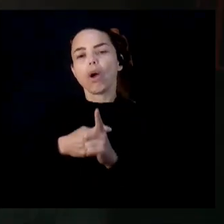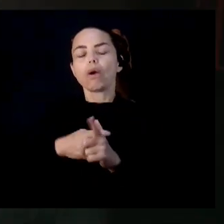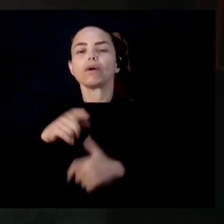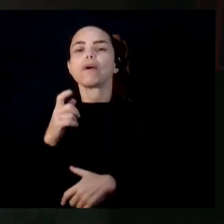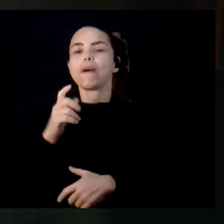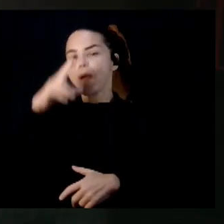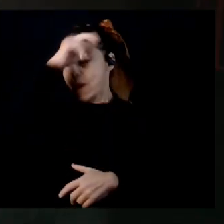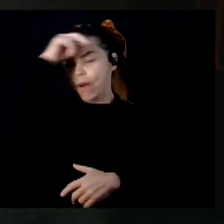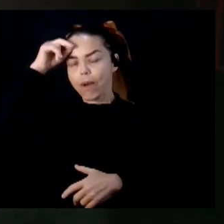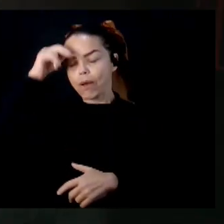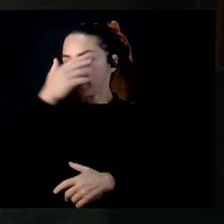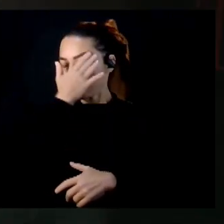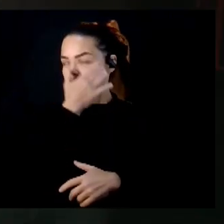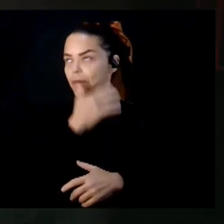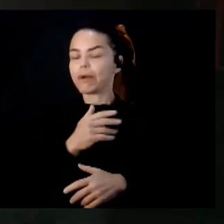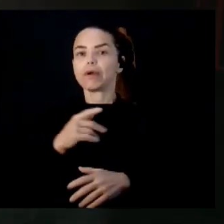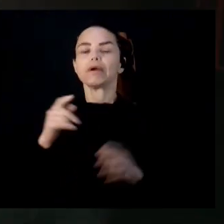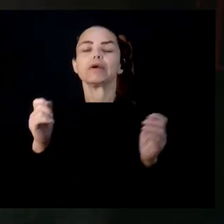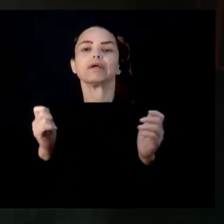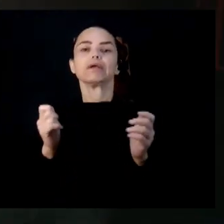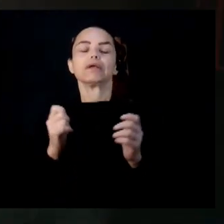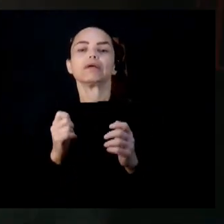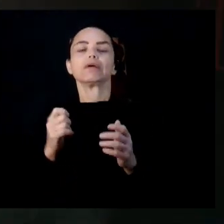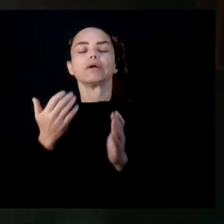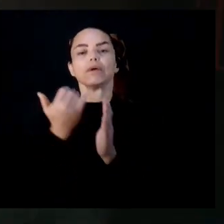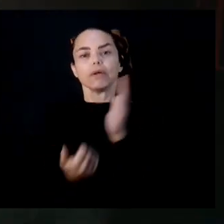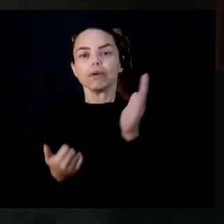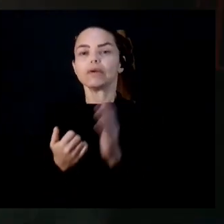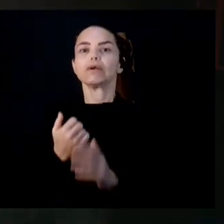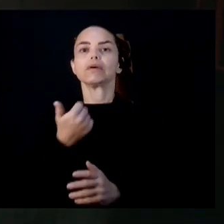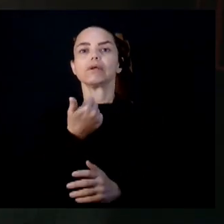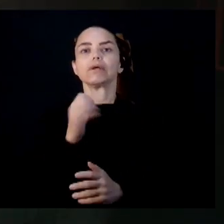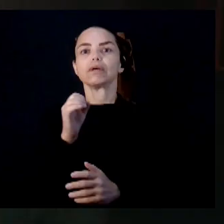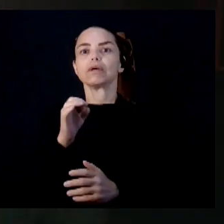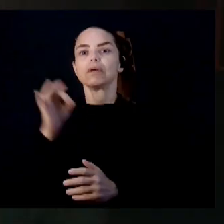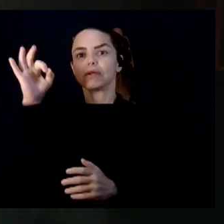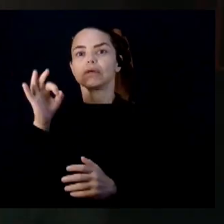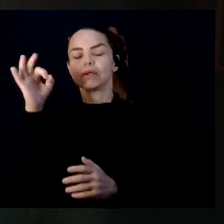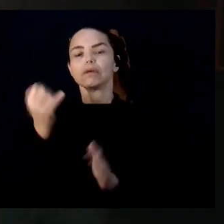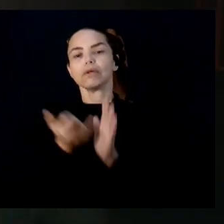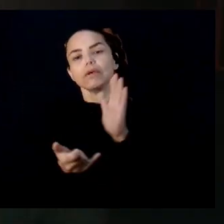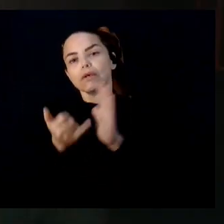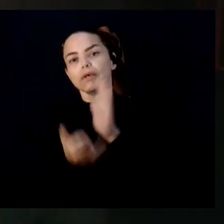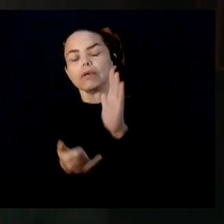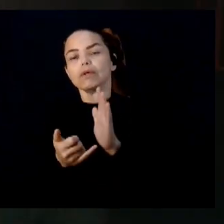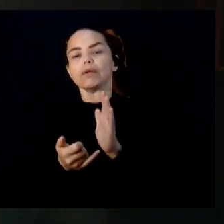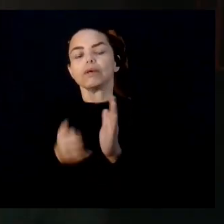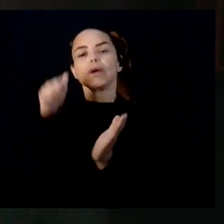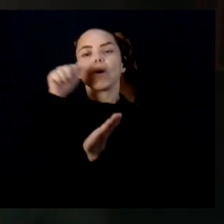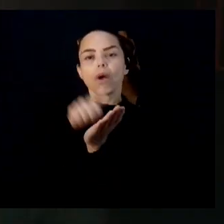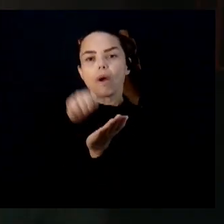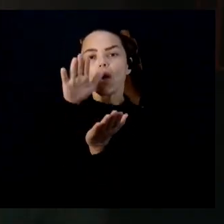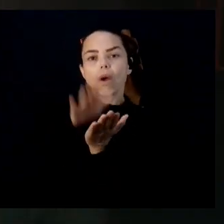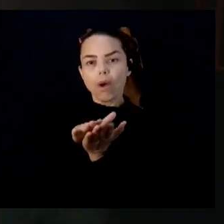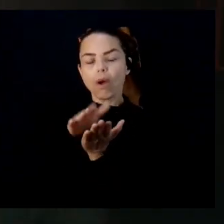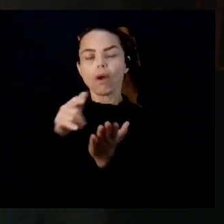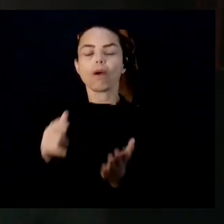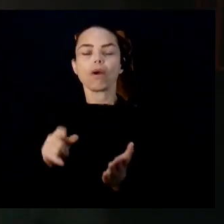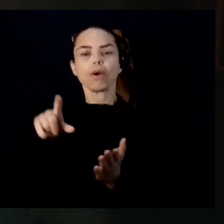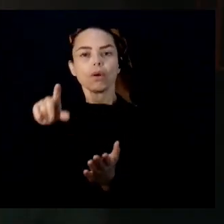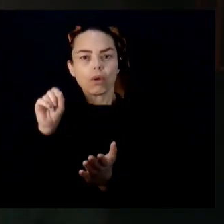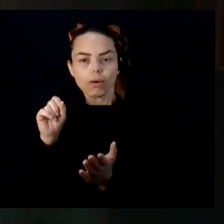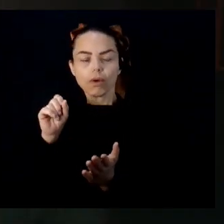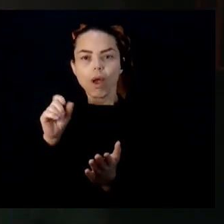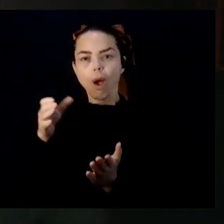O programa garante descontos de 100% em juros e nas multas, tanto para quem optar pelo pagamento à